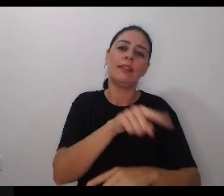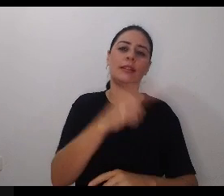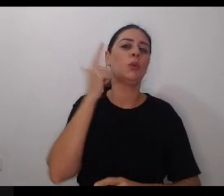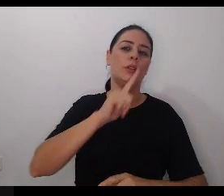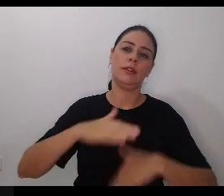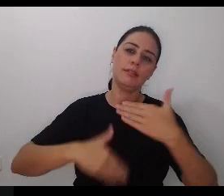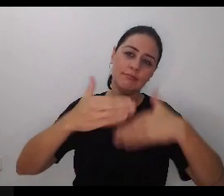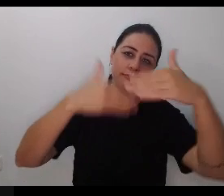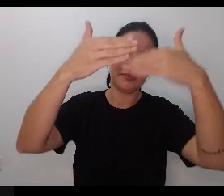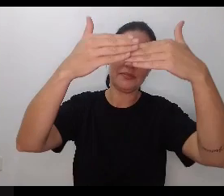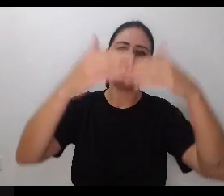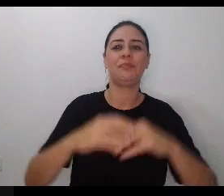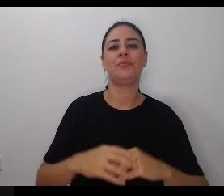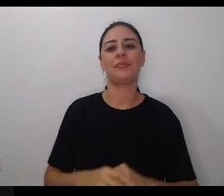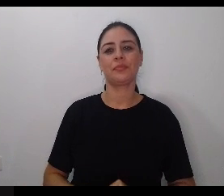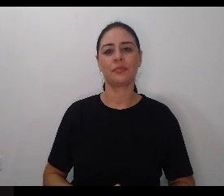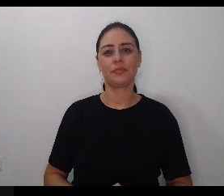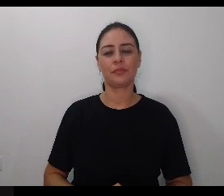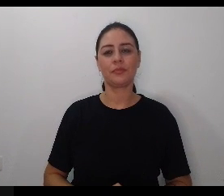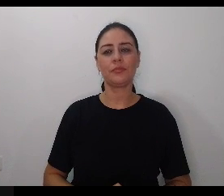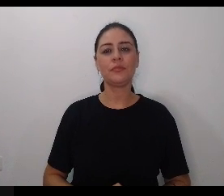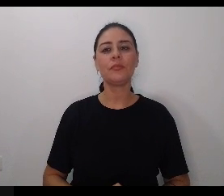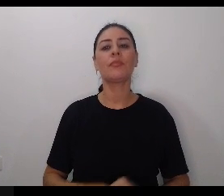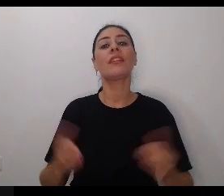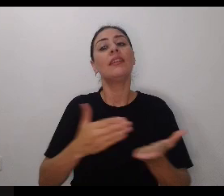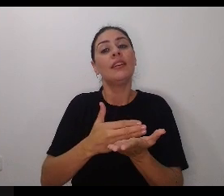que ela consiga ter esse desenvolvimento, né?